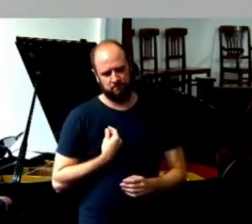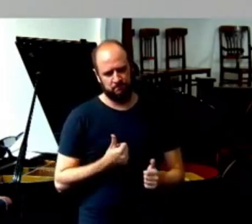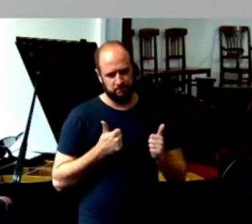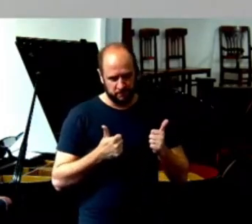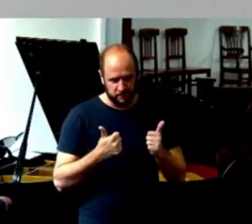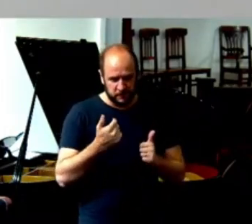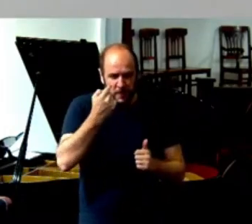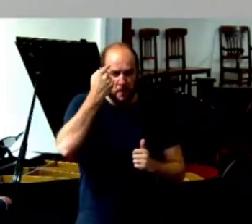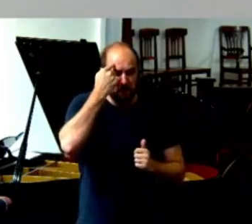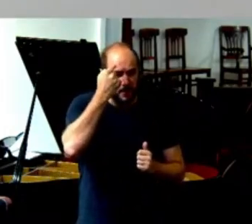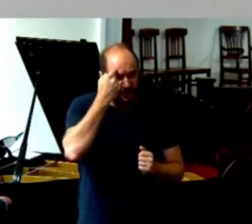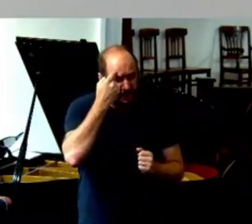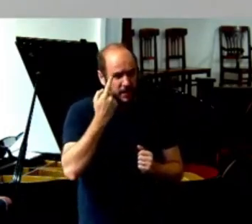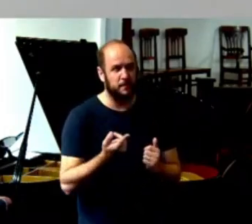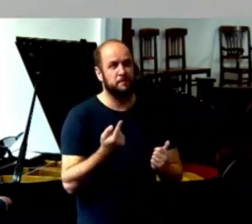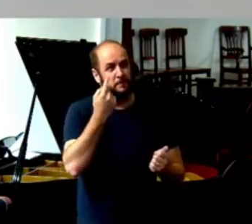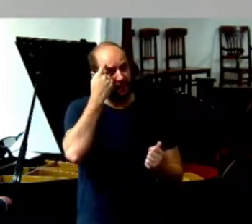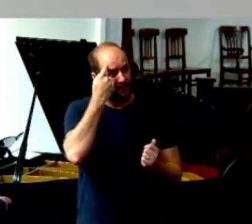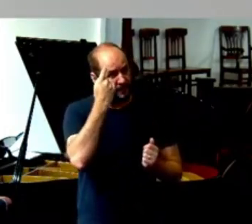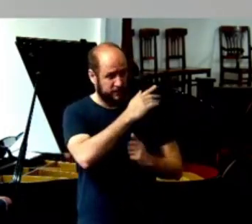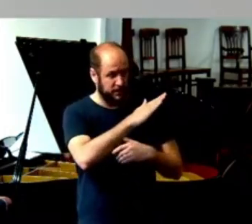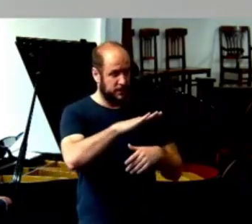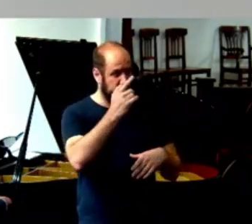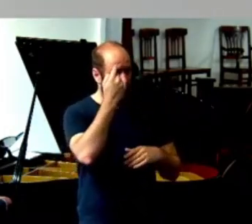Então, pense naquele amiguinho,